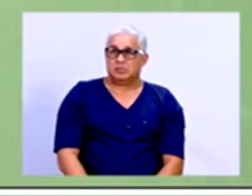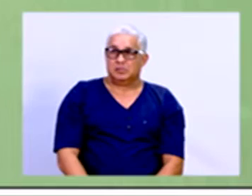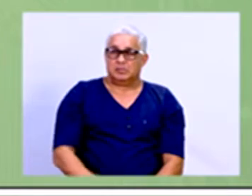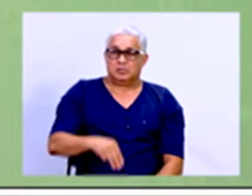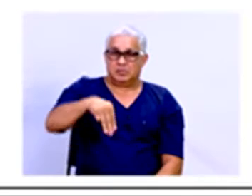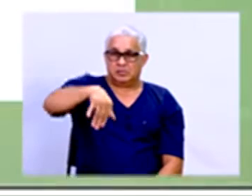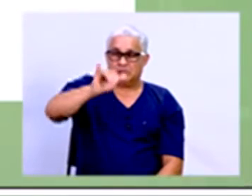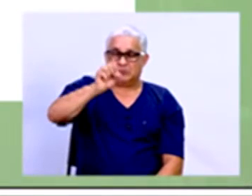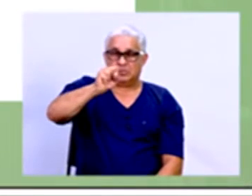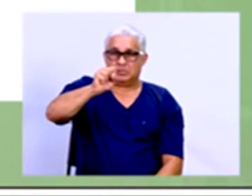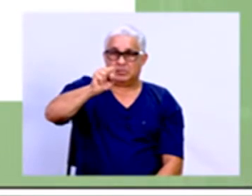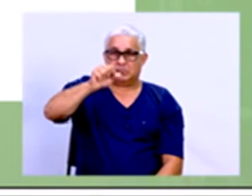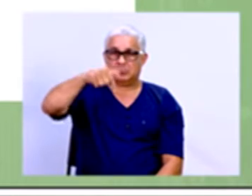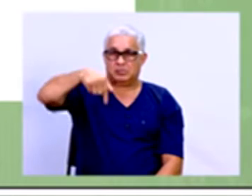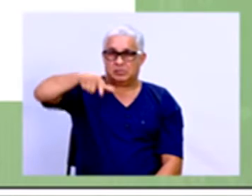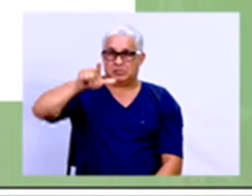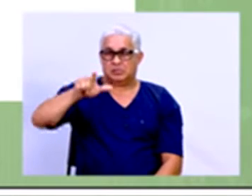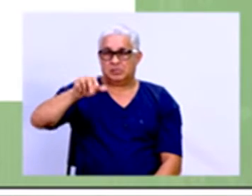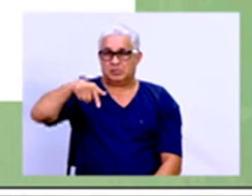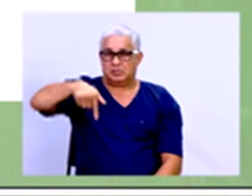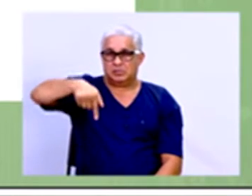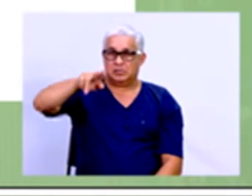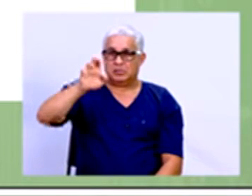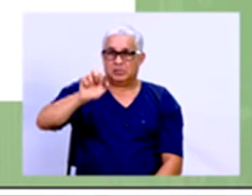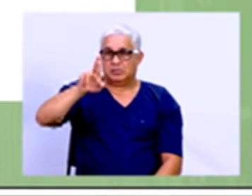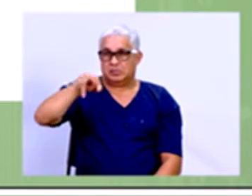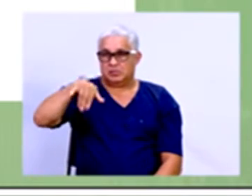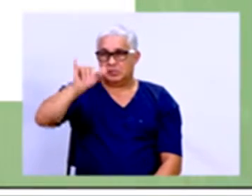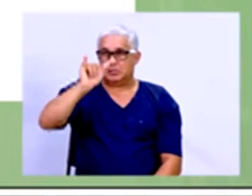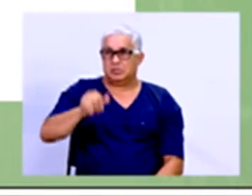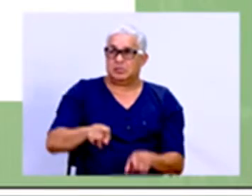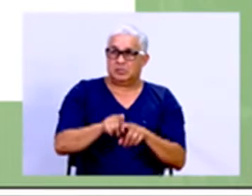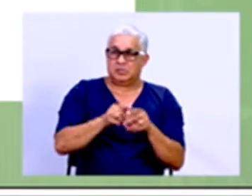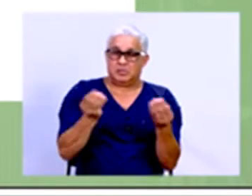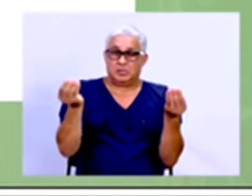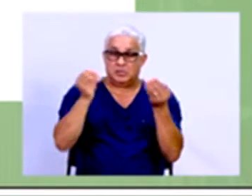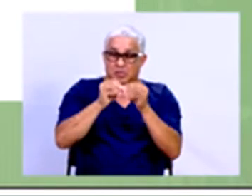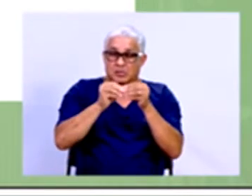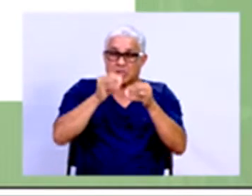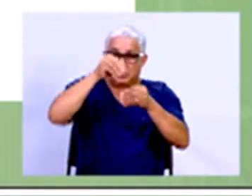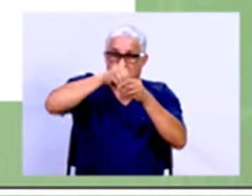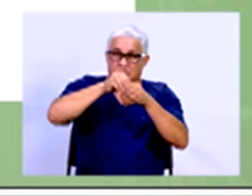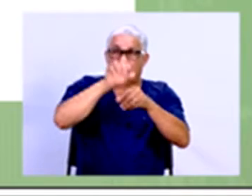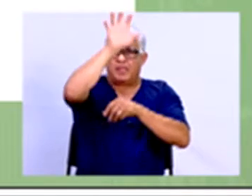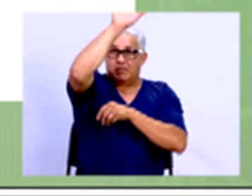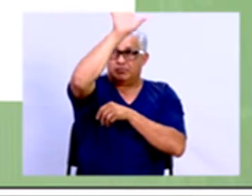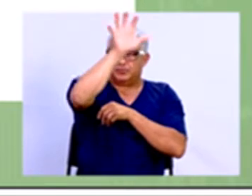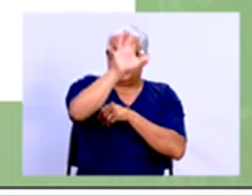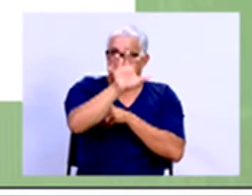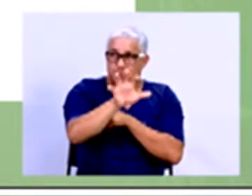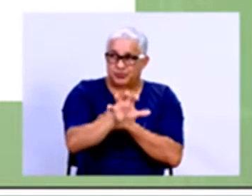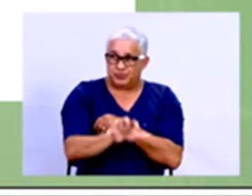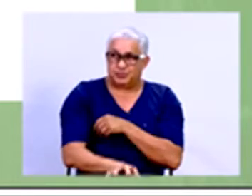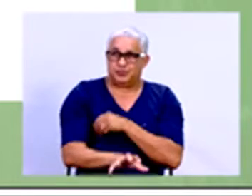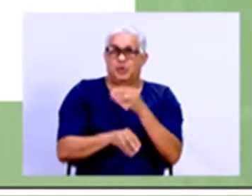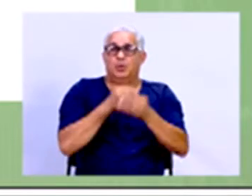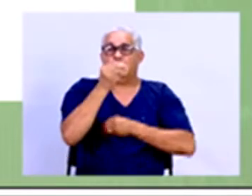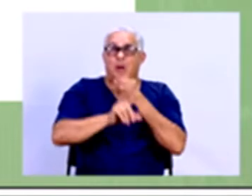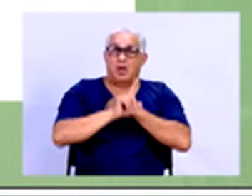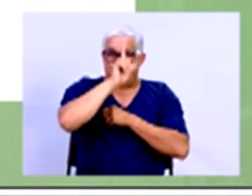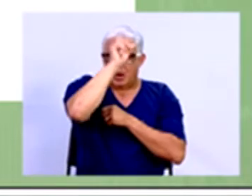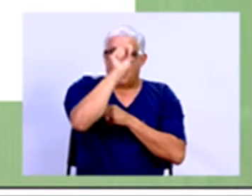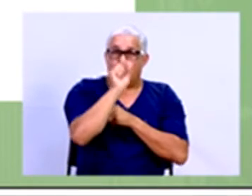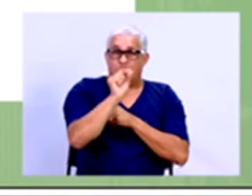nós vamos inserir as informações no nosso banco de dados. Para listar as informações, a ideia é